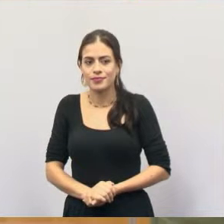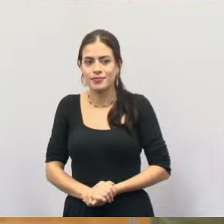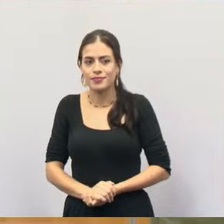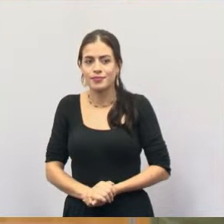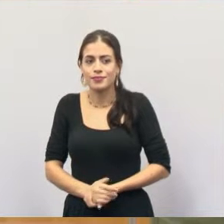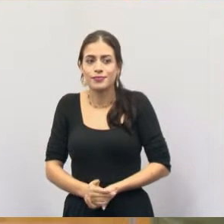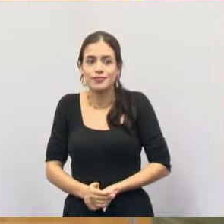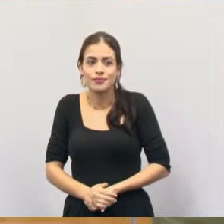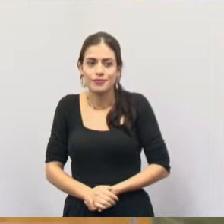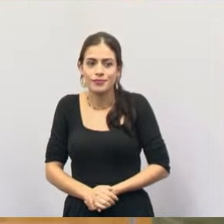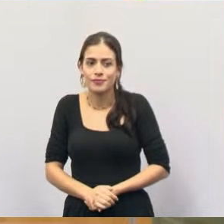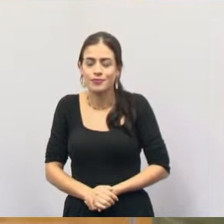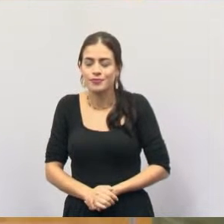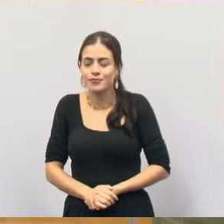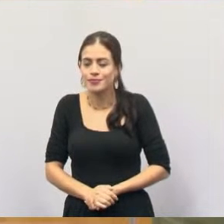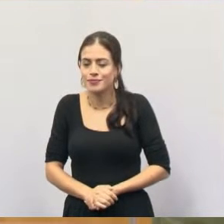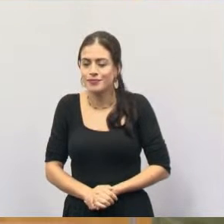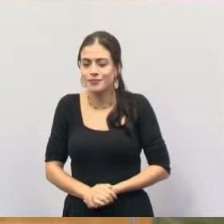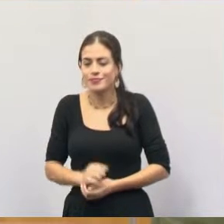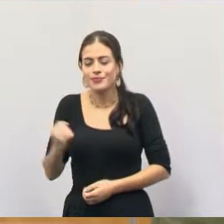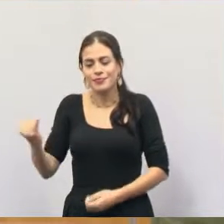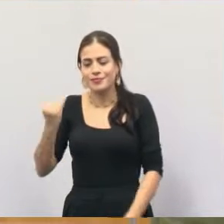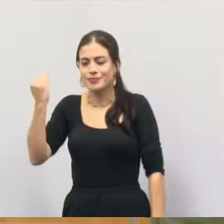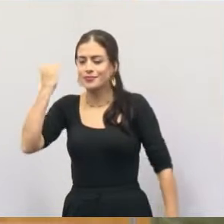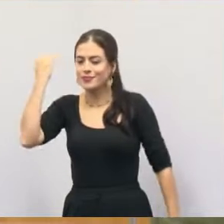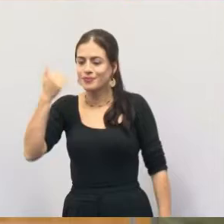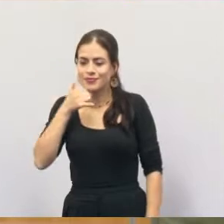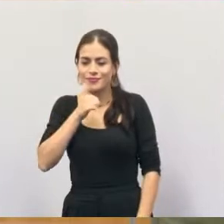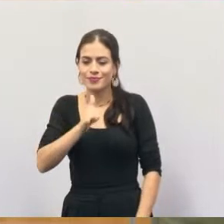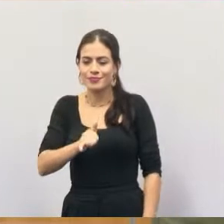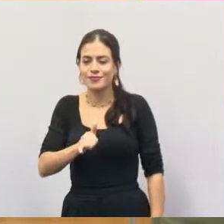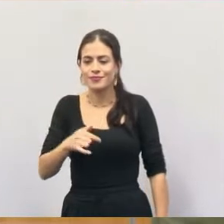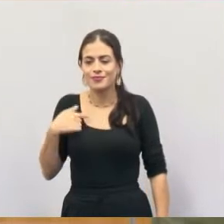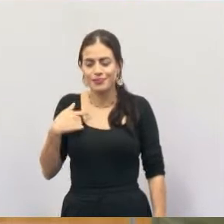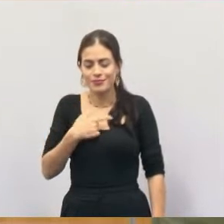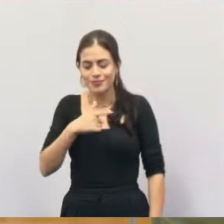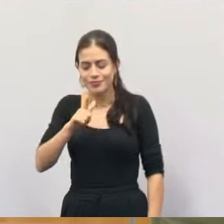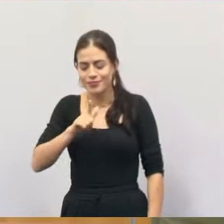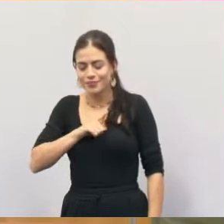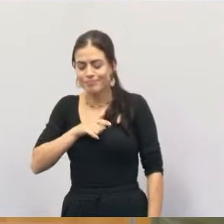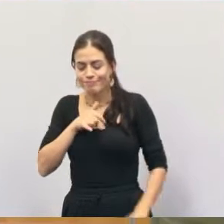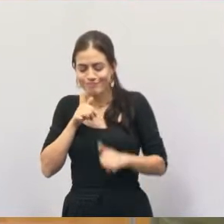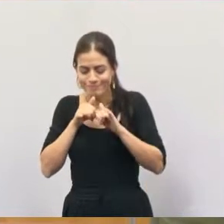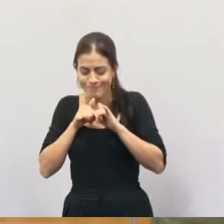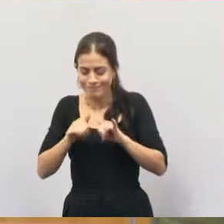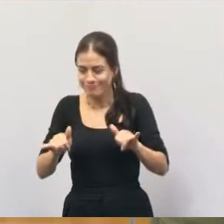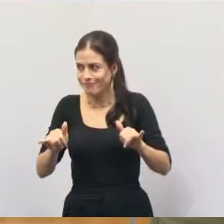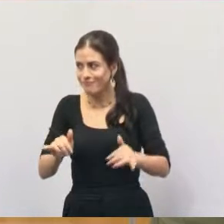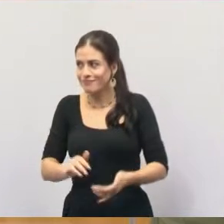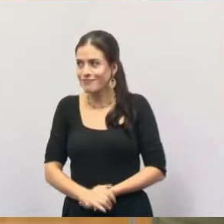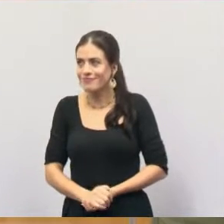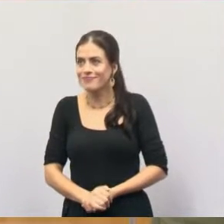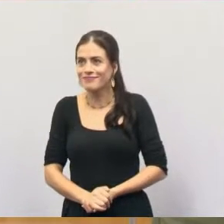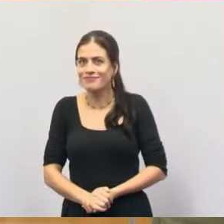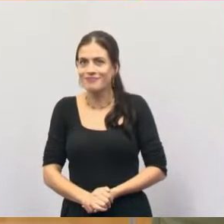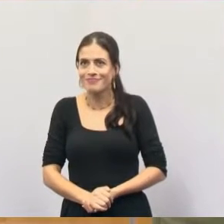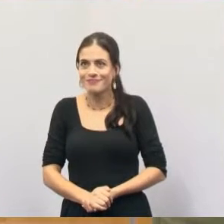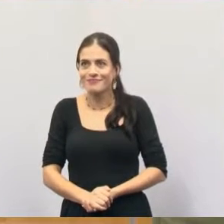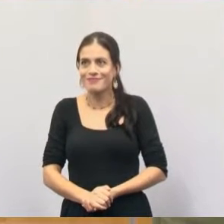as letras que ele tem a dizer. Nós temos muito a dizer. E aí eu fui